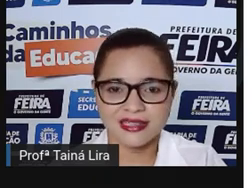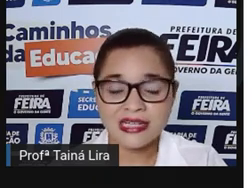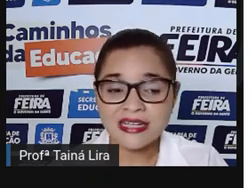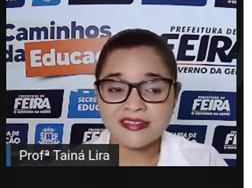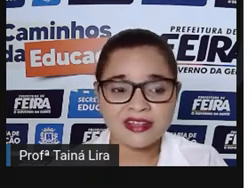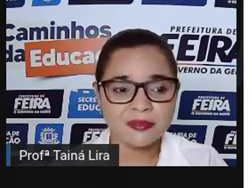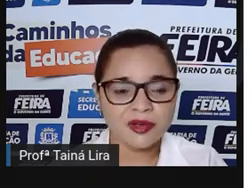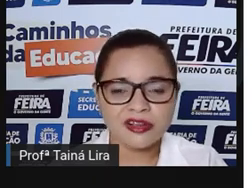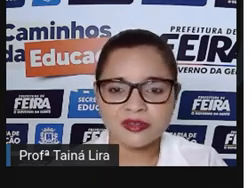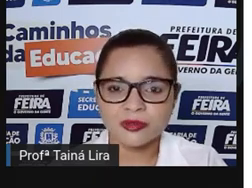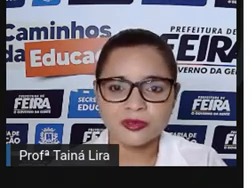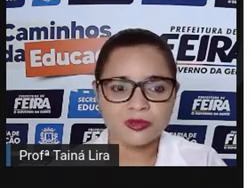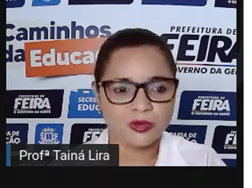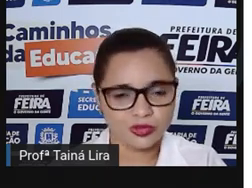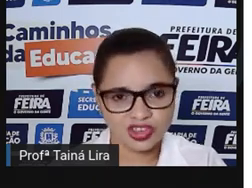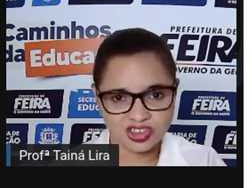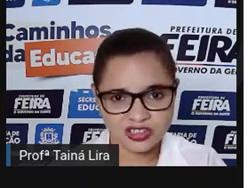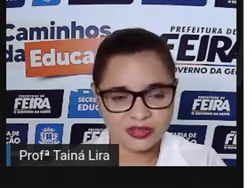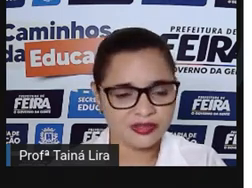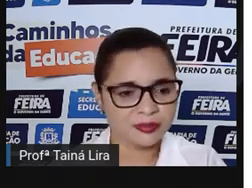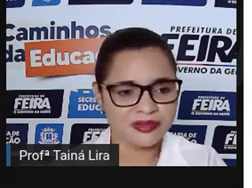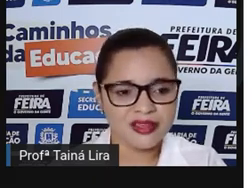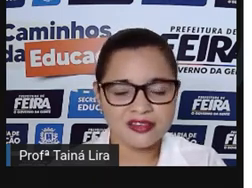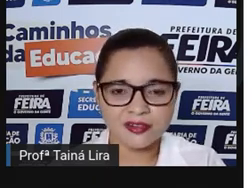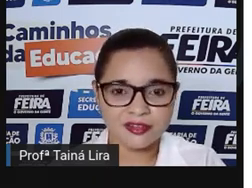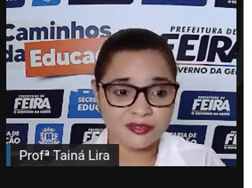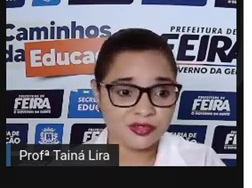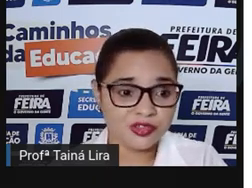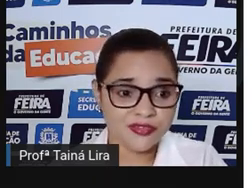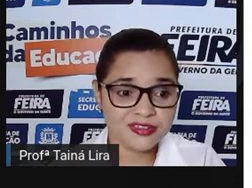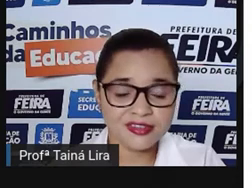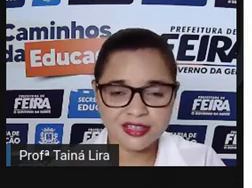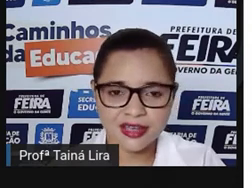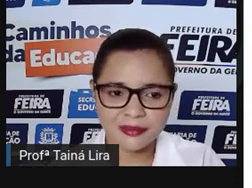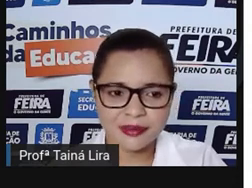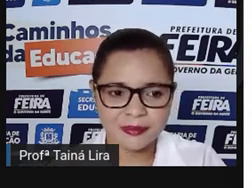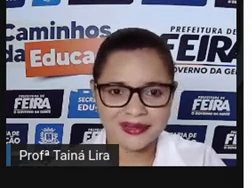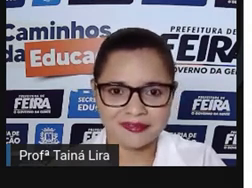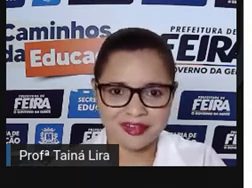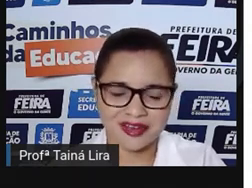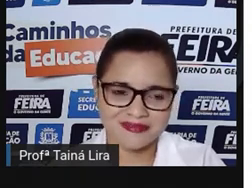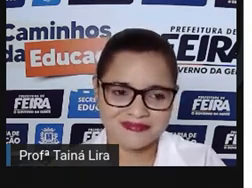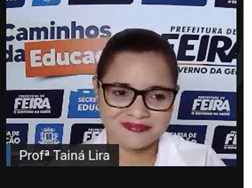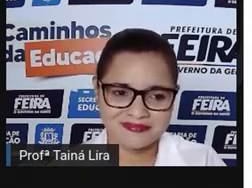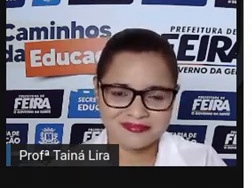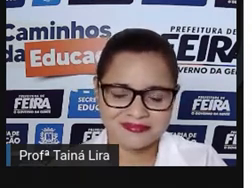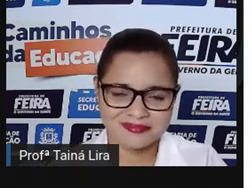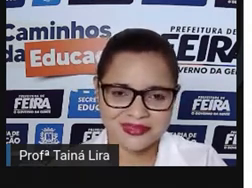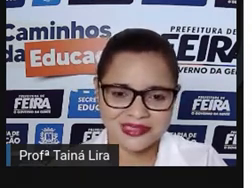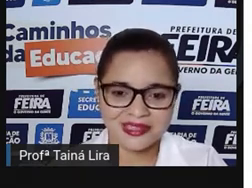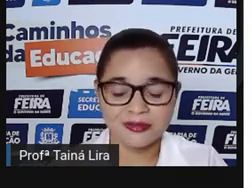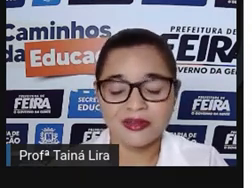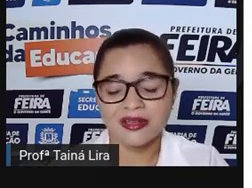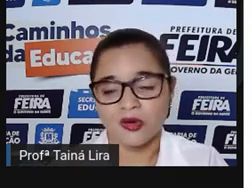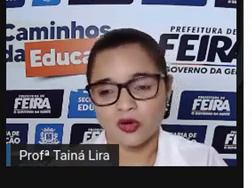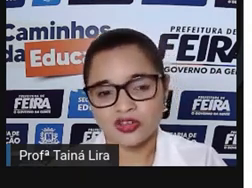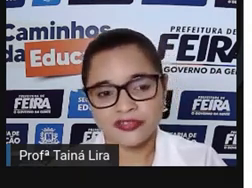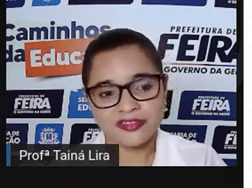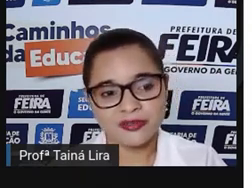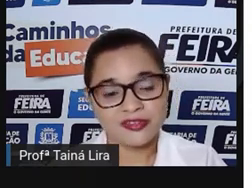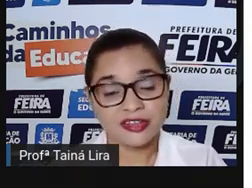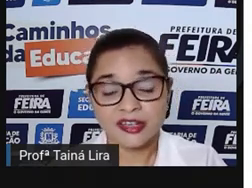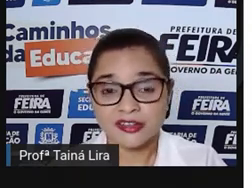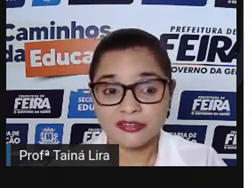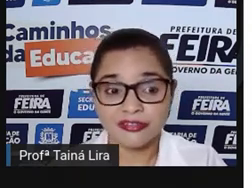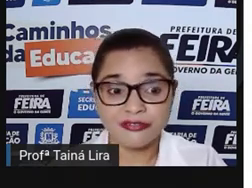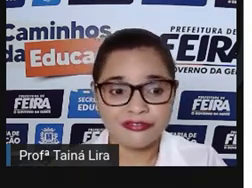dele, e se ele morasse muito longe, eu não pudesse ir sozinho e não tivesse ninguém para me levar. Então, hoje